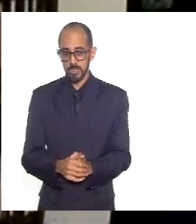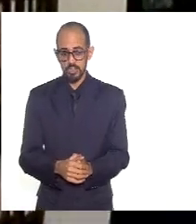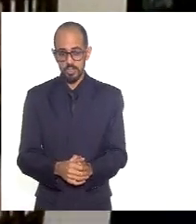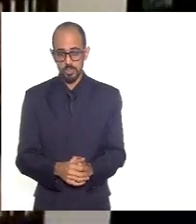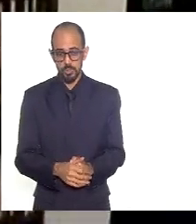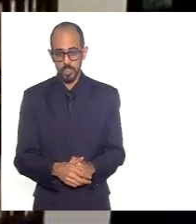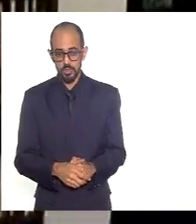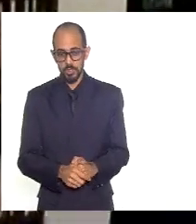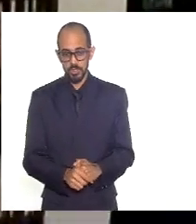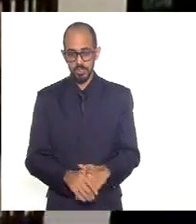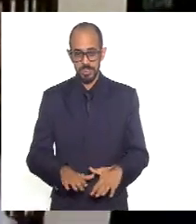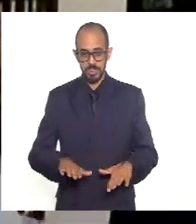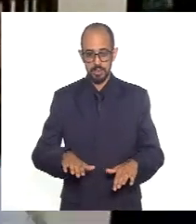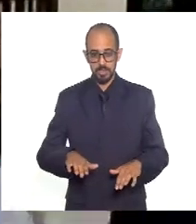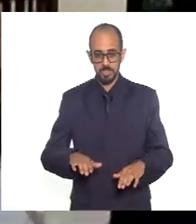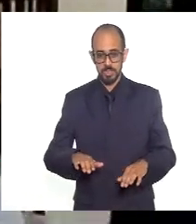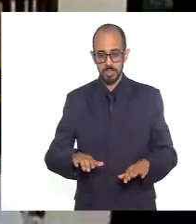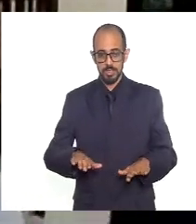Então,